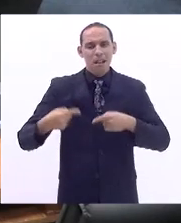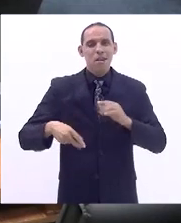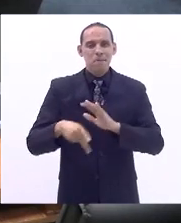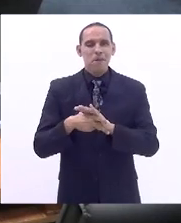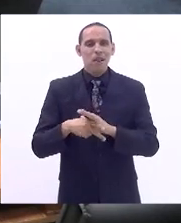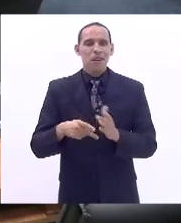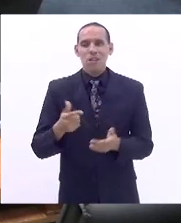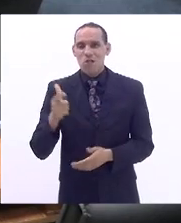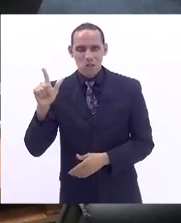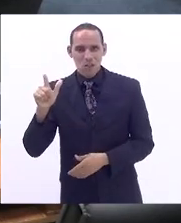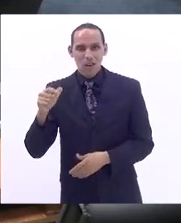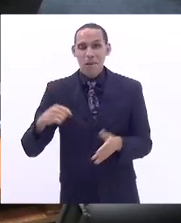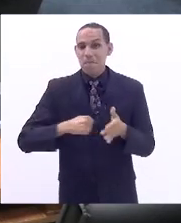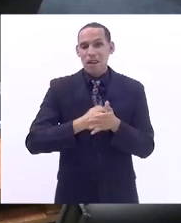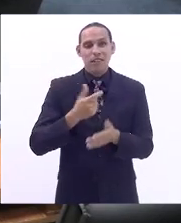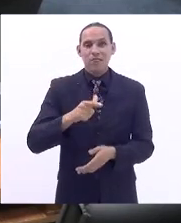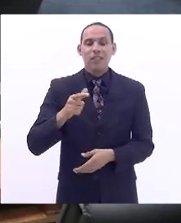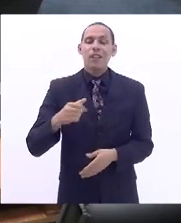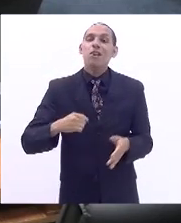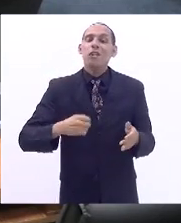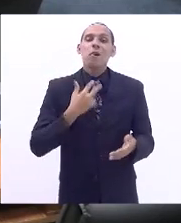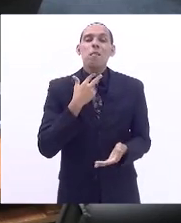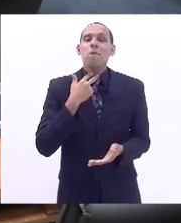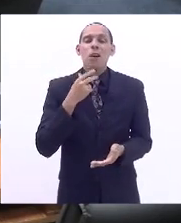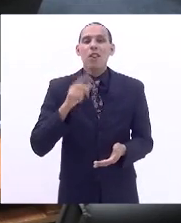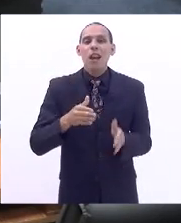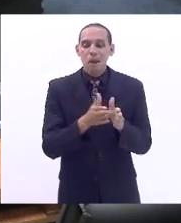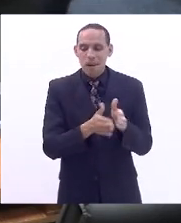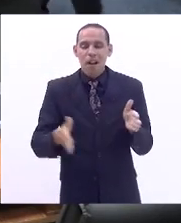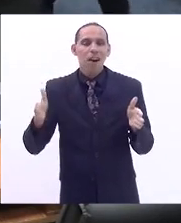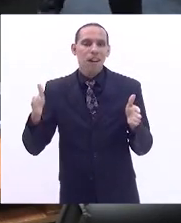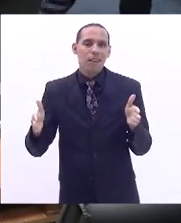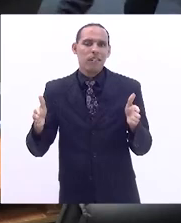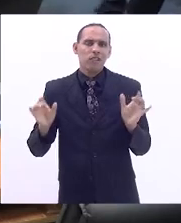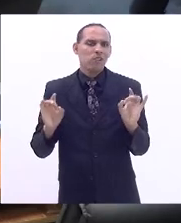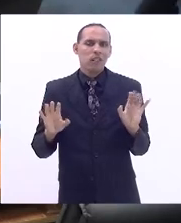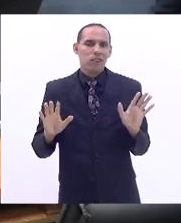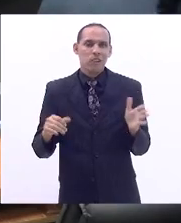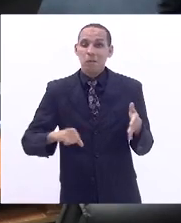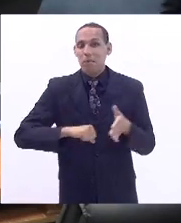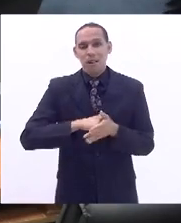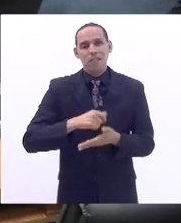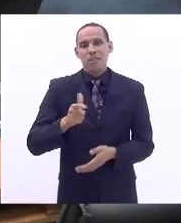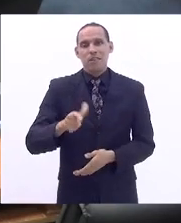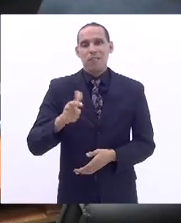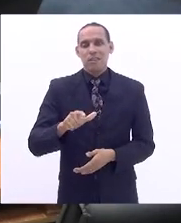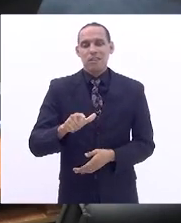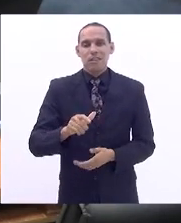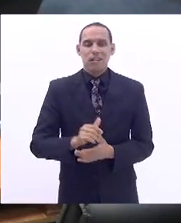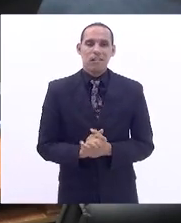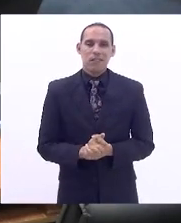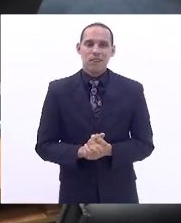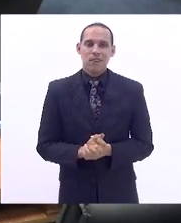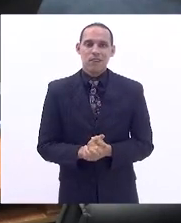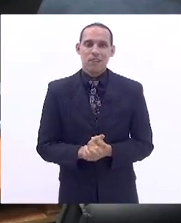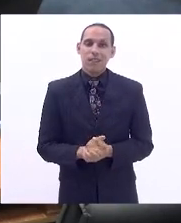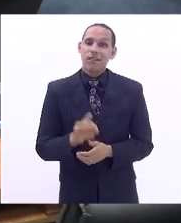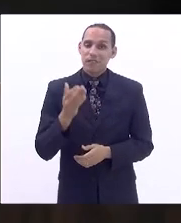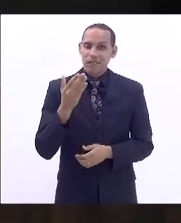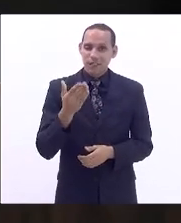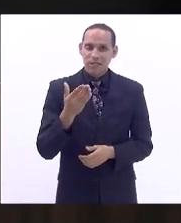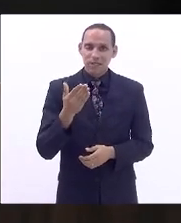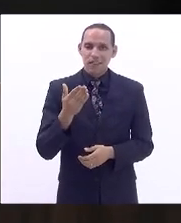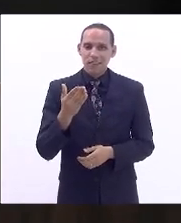aqui da terna eu não te impacta não nem pode ter a prorrogação de Nova prorrogação mas o silêncio em homenagem